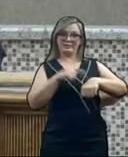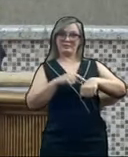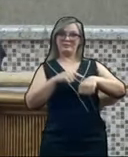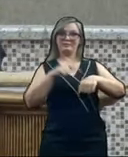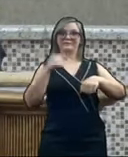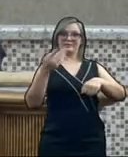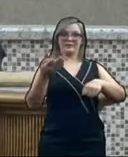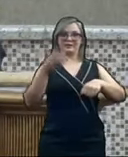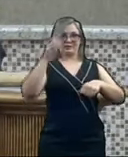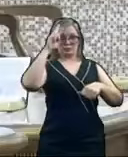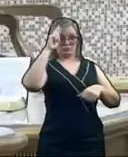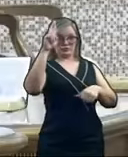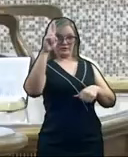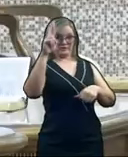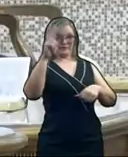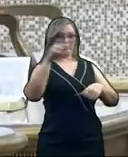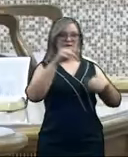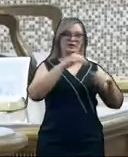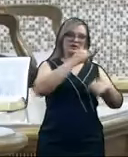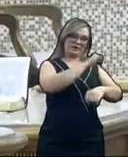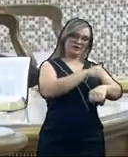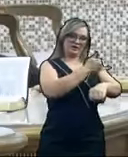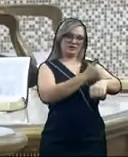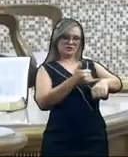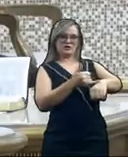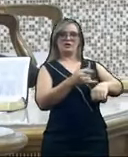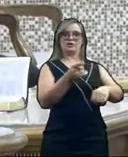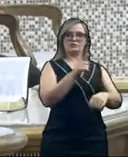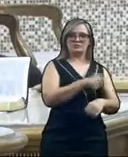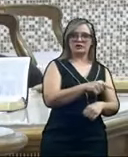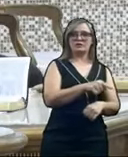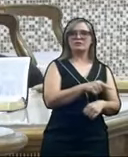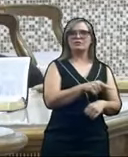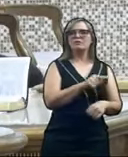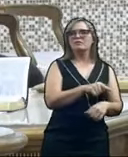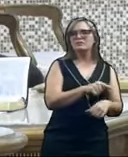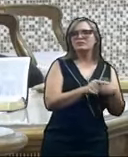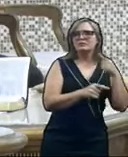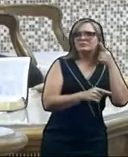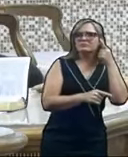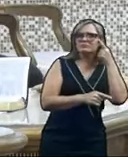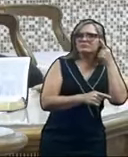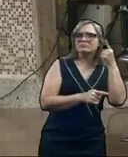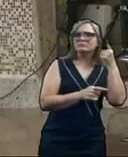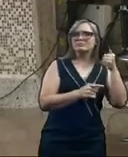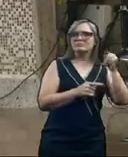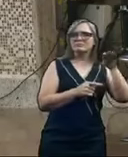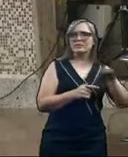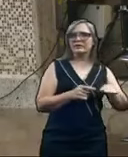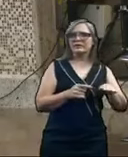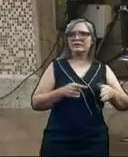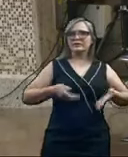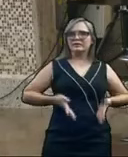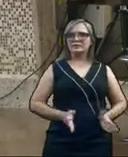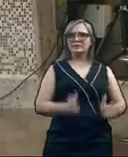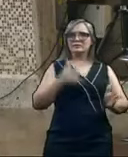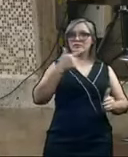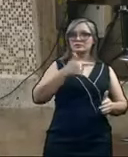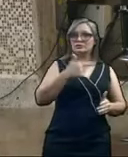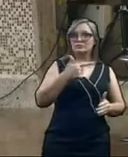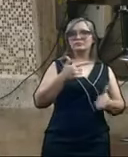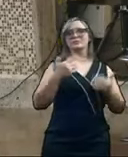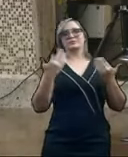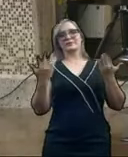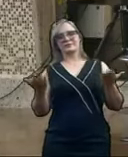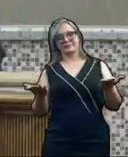e ele que vai conduzir o povo aí e aquilo entra no coração do pai e da mãe e dentro do